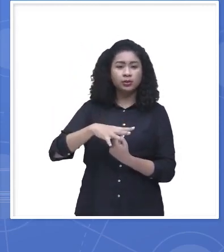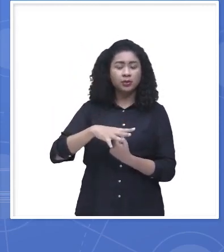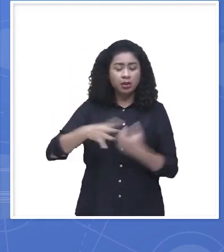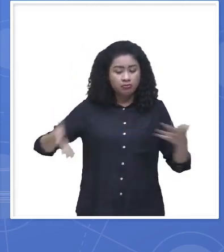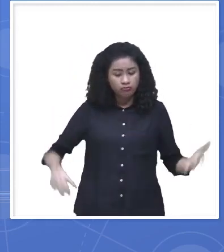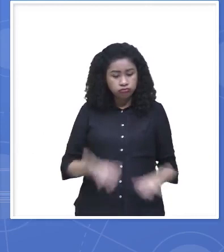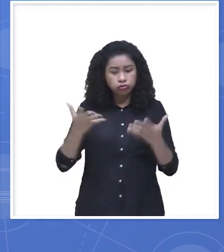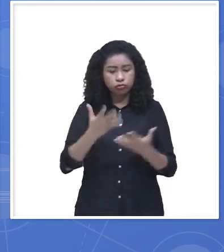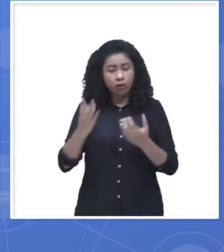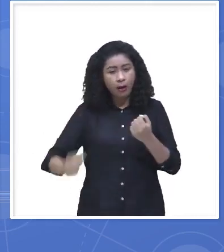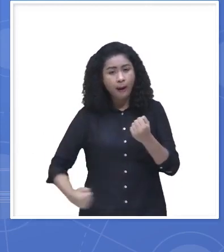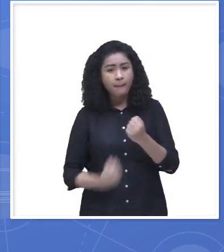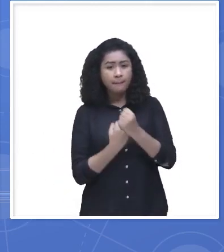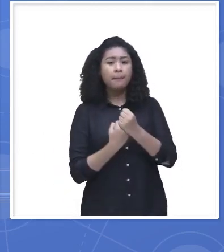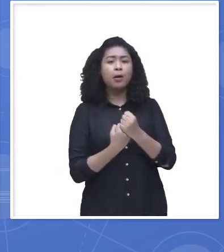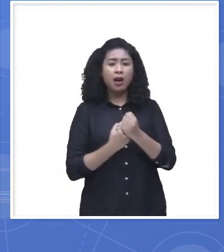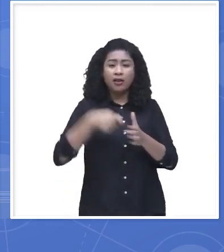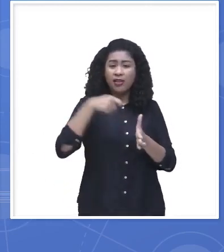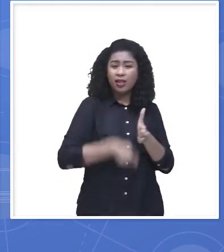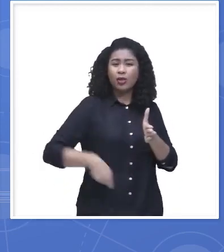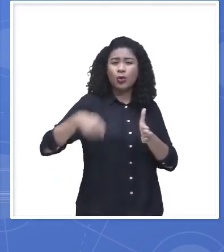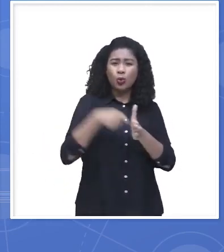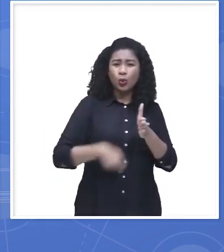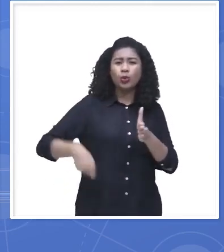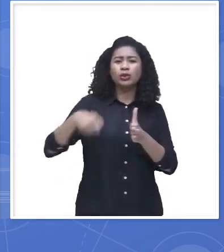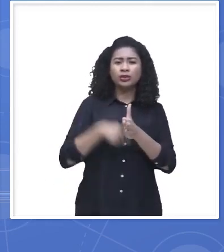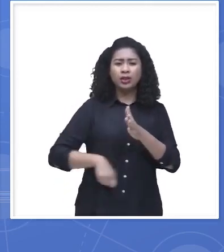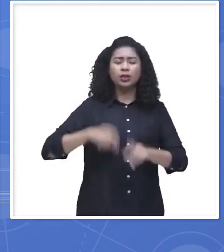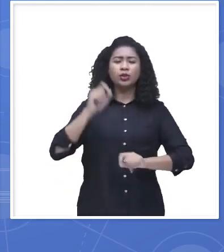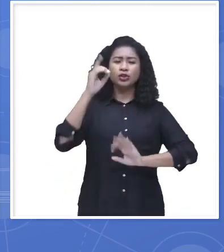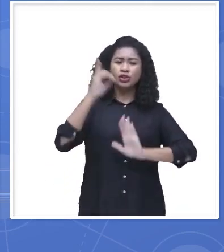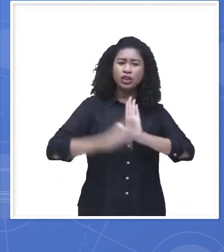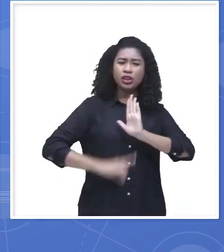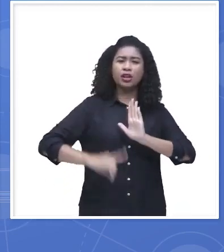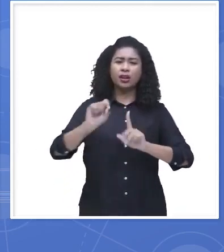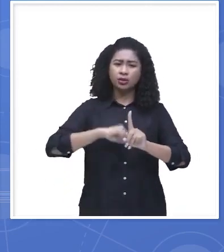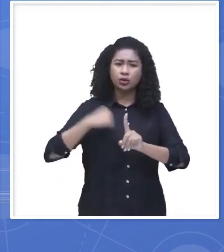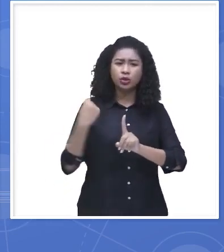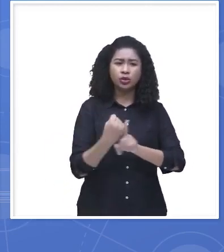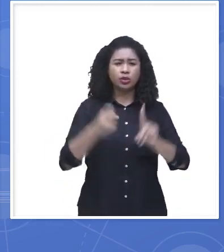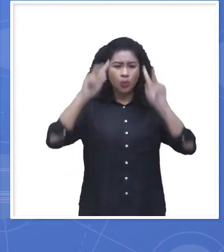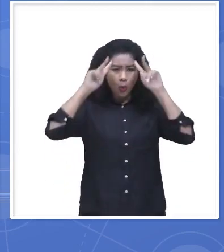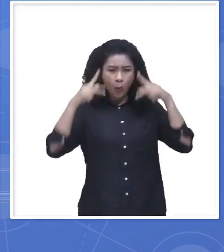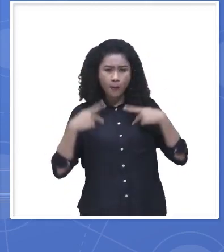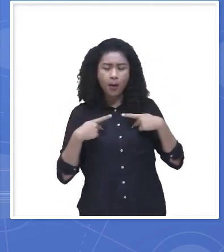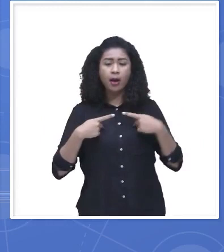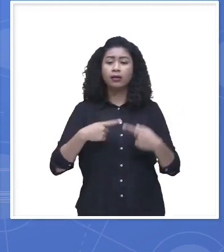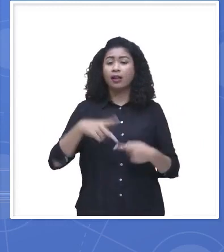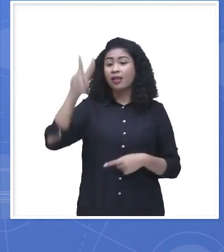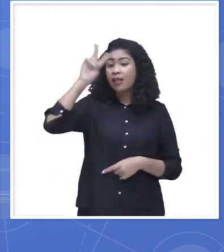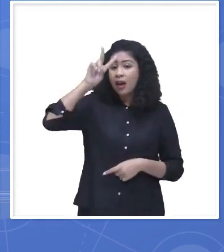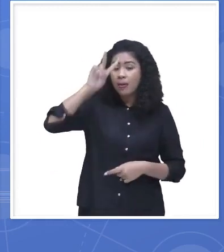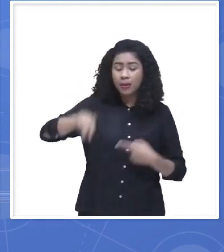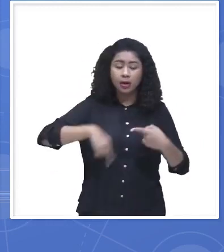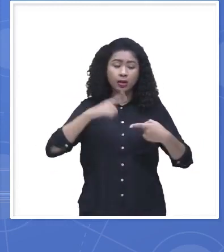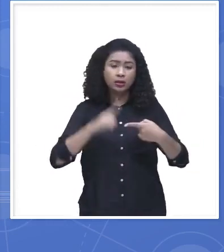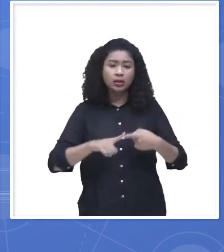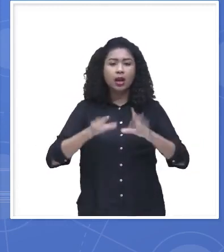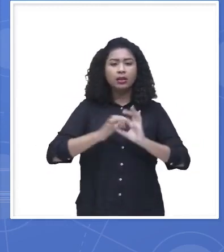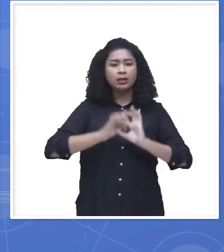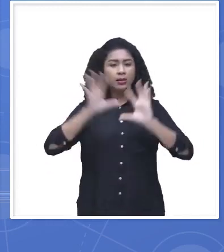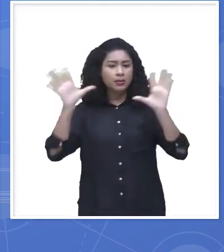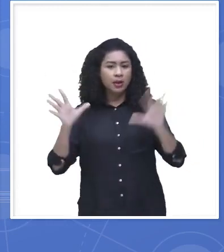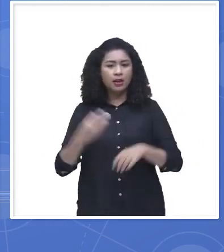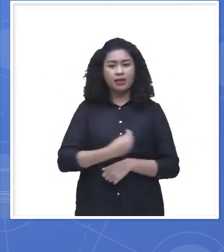considerados essenciais à dignidade humana. Quem eram eles? A liberdade, a vida e a